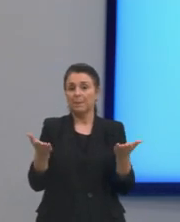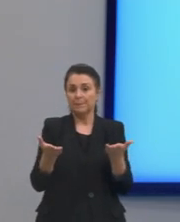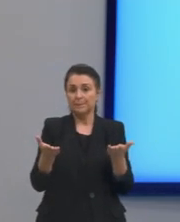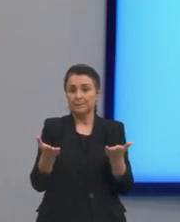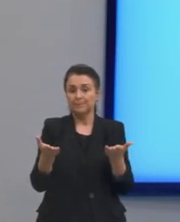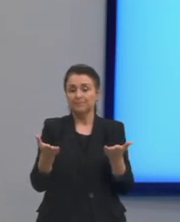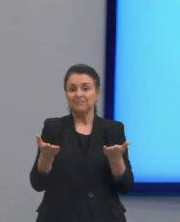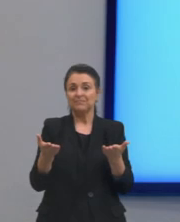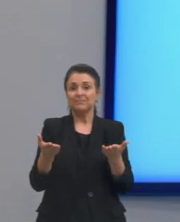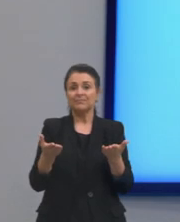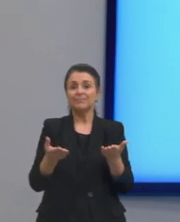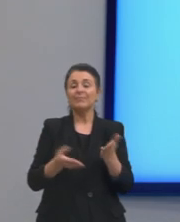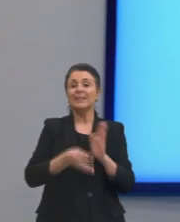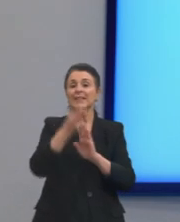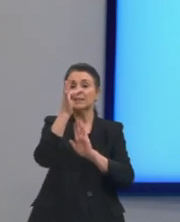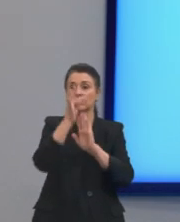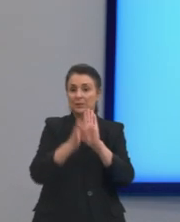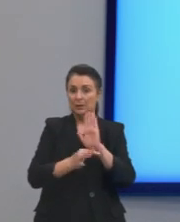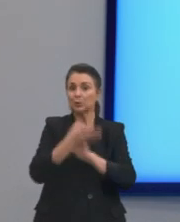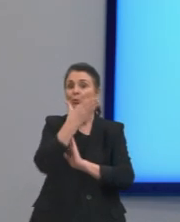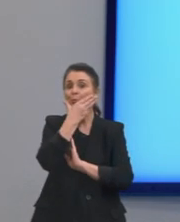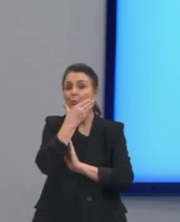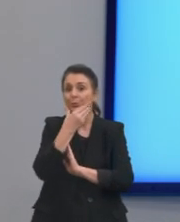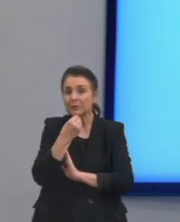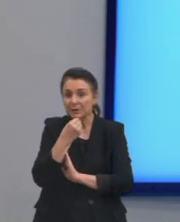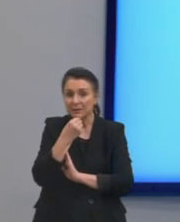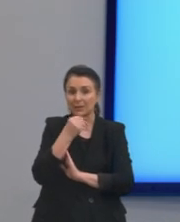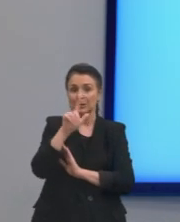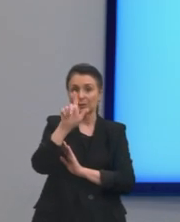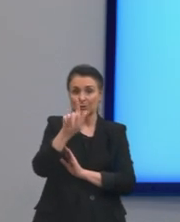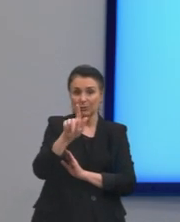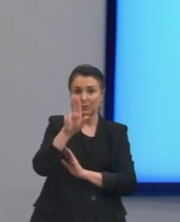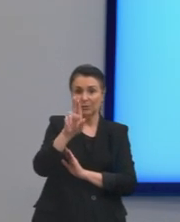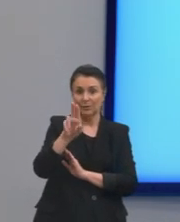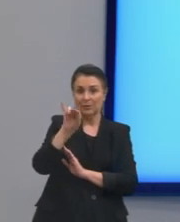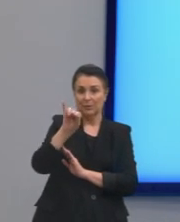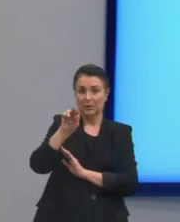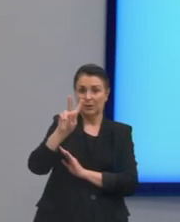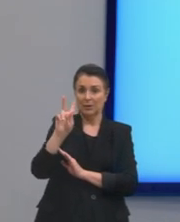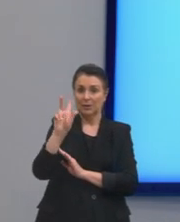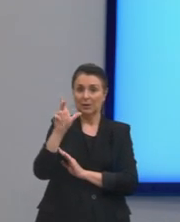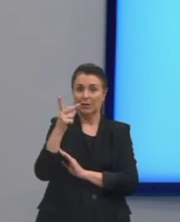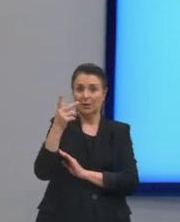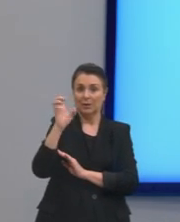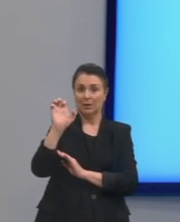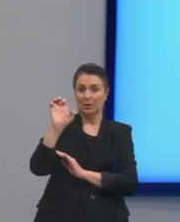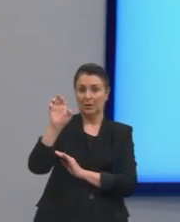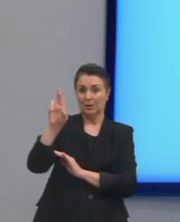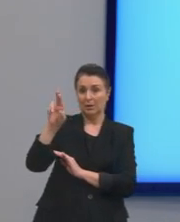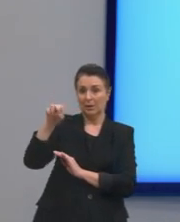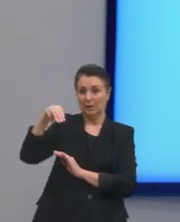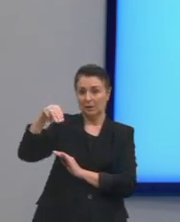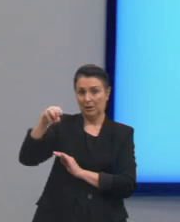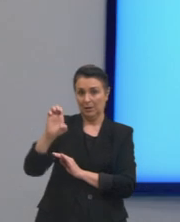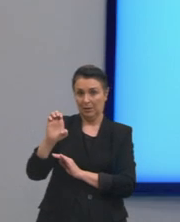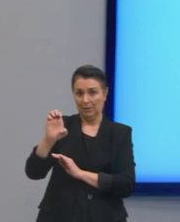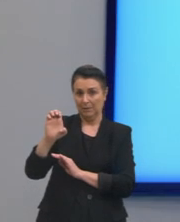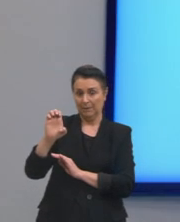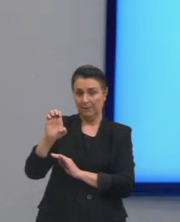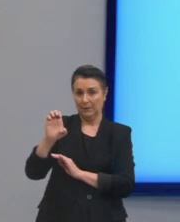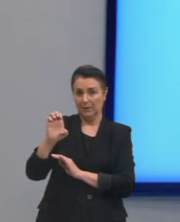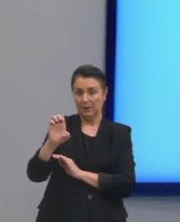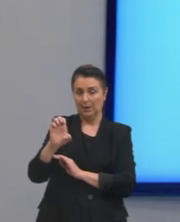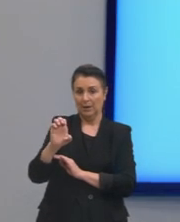esse aqui é o texto do Guilherme né eu texto do Guilherme conforme o espelho lá do INEP né ah